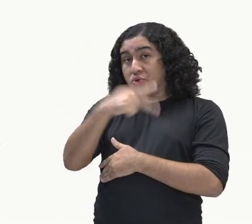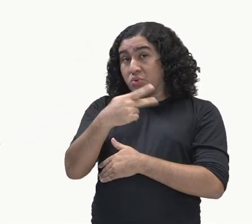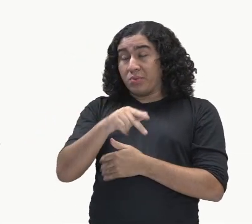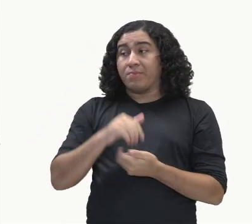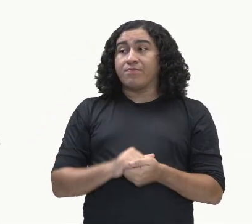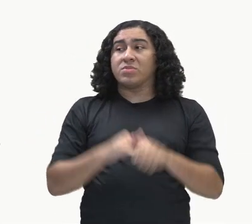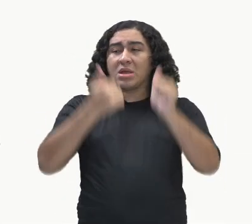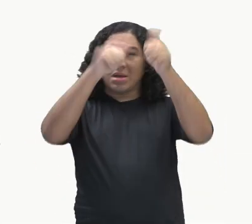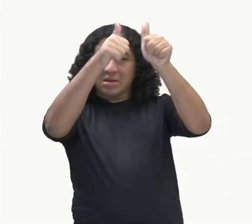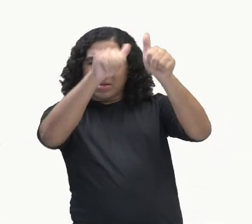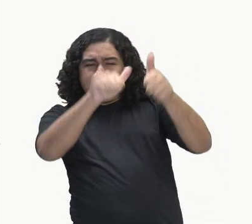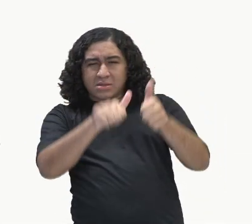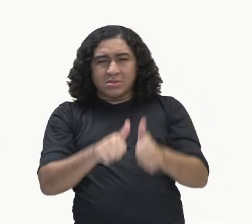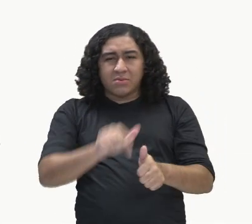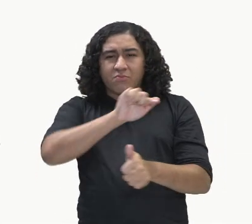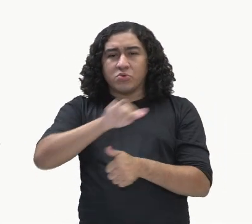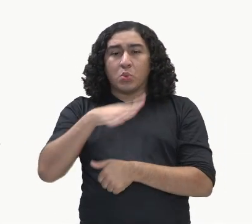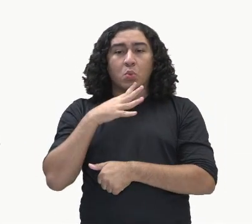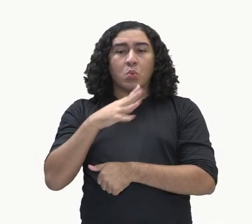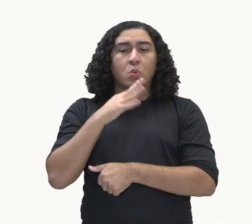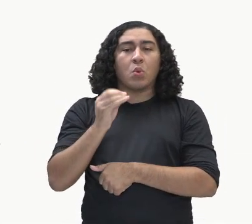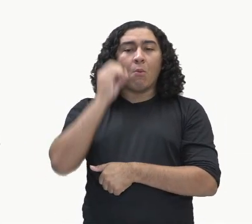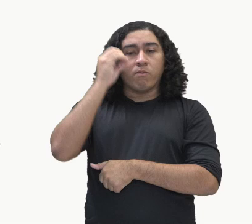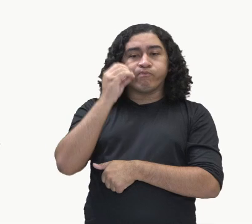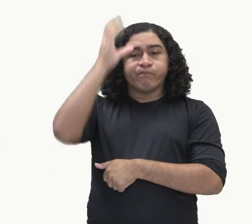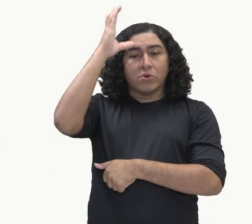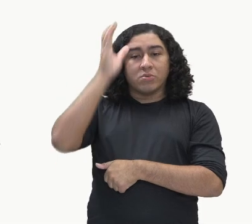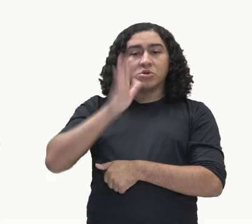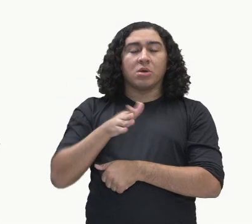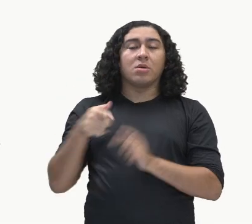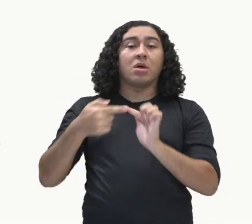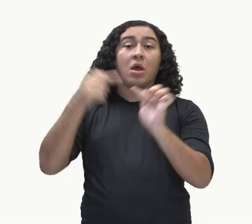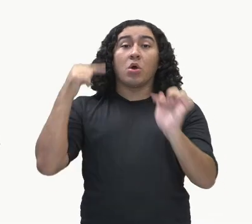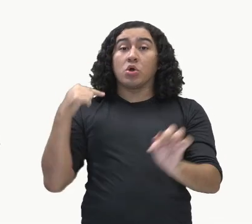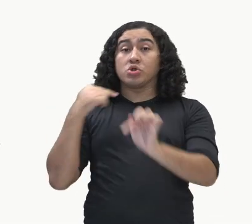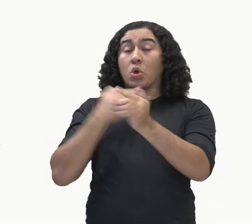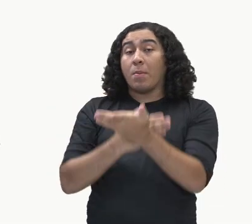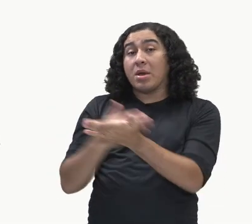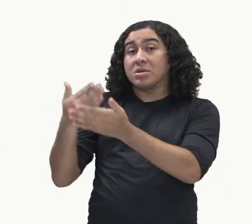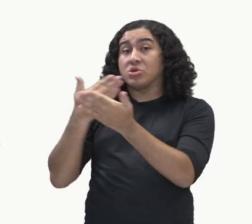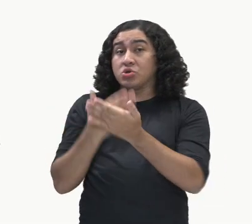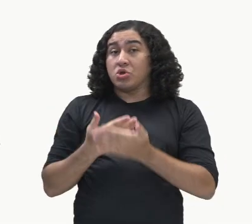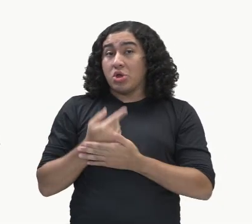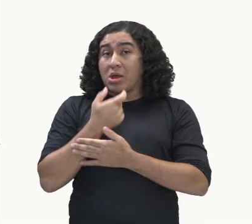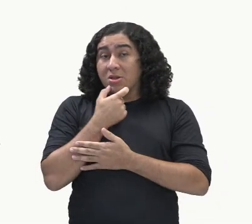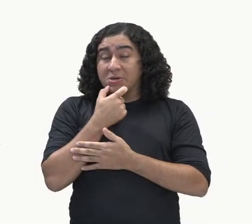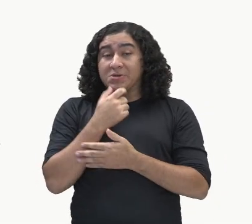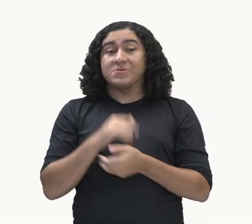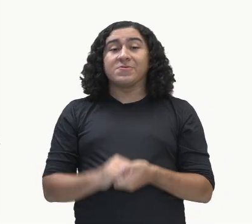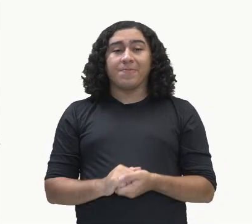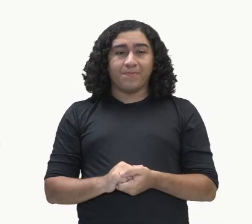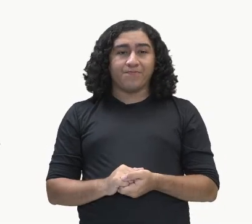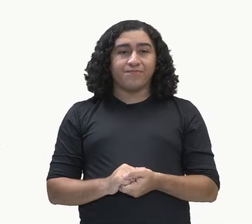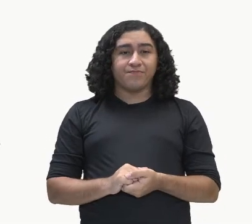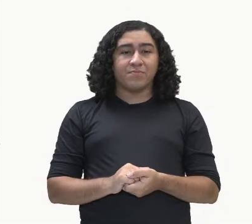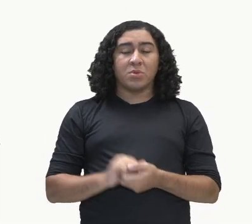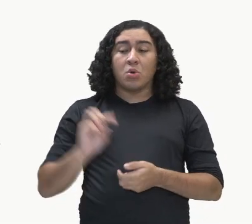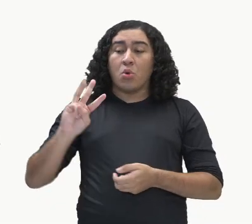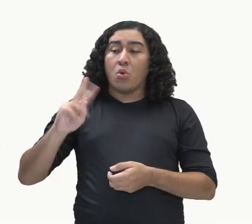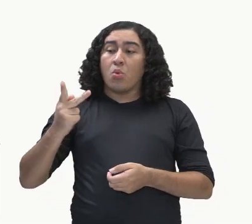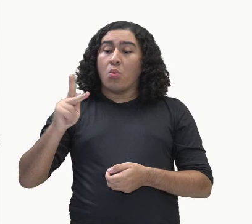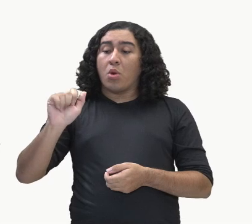seu conhecimento que você já adquiriu antes de você começar a estudar a língua inglesa. Então, what significa